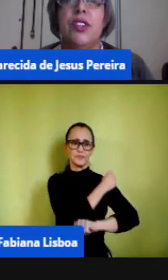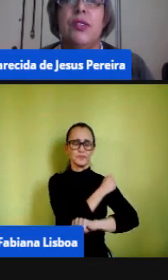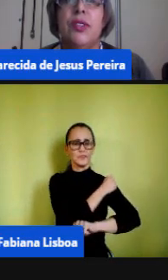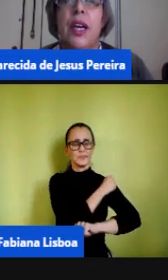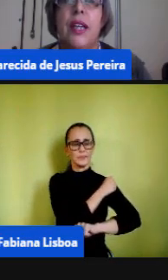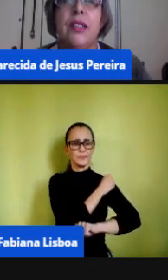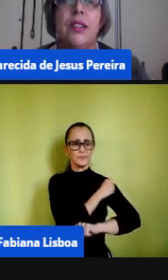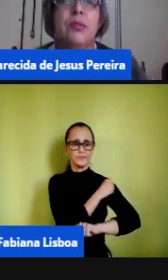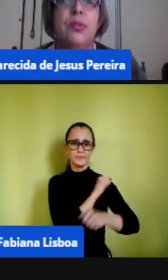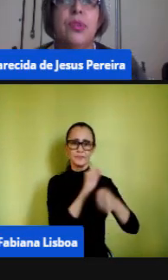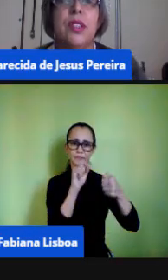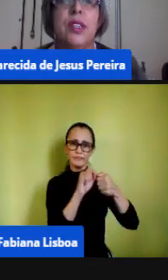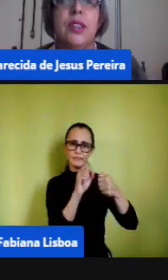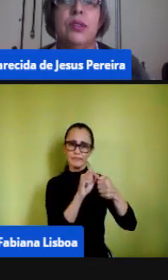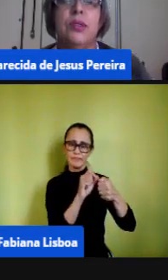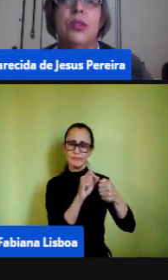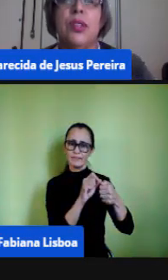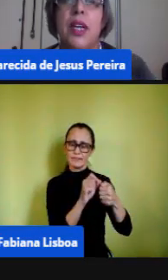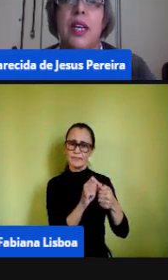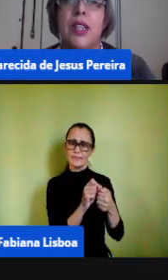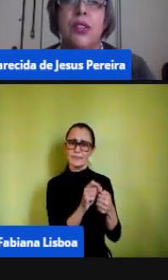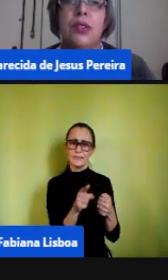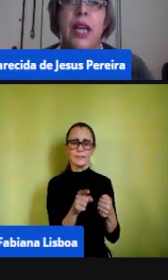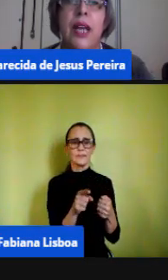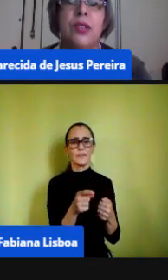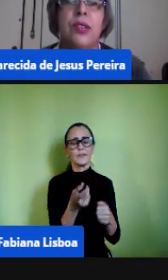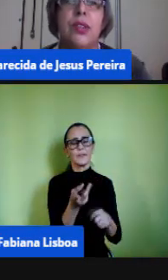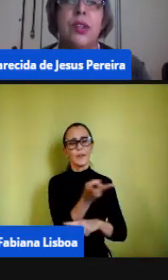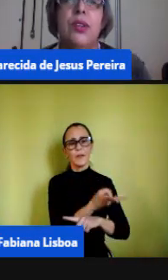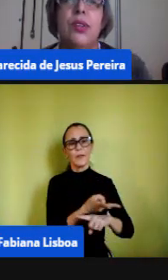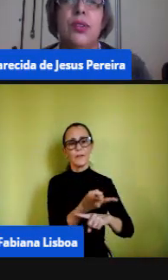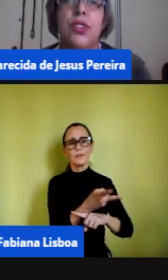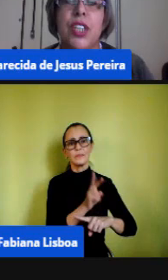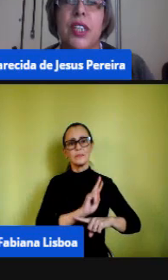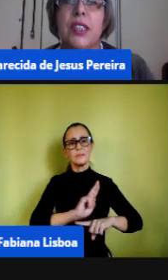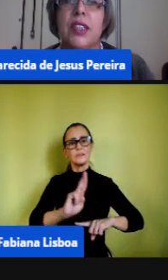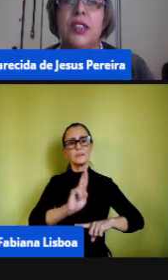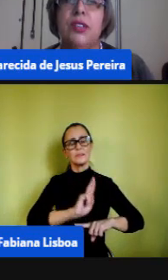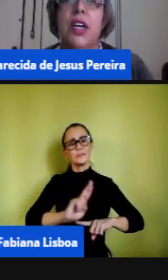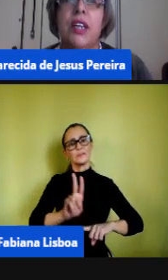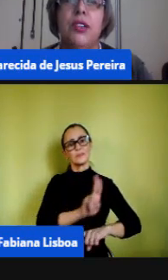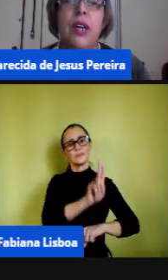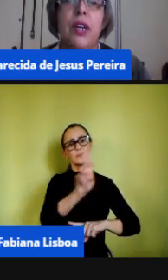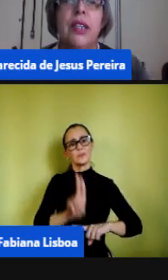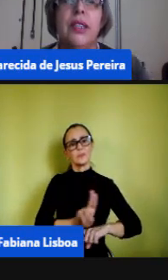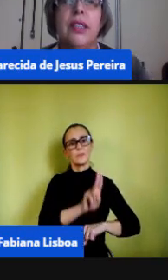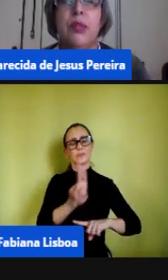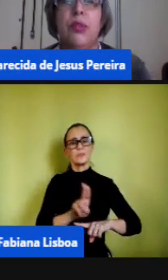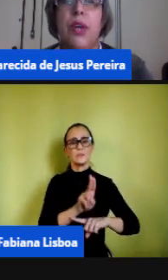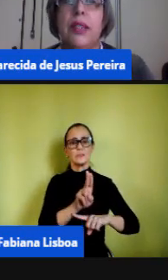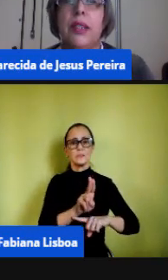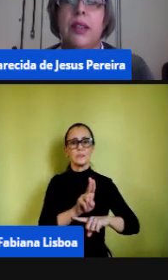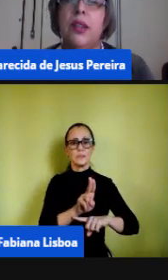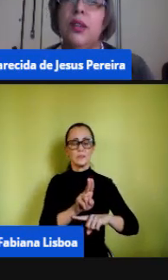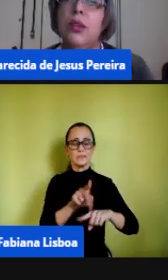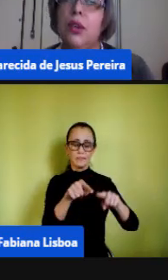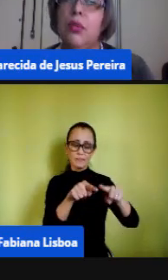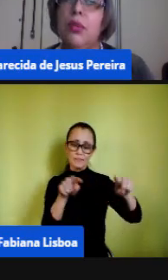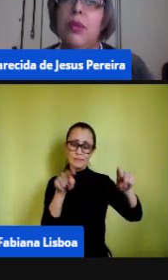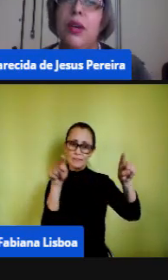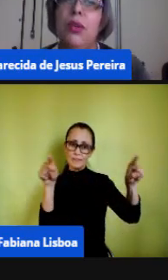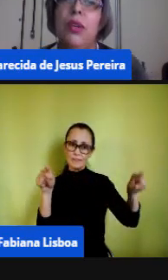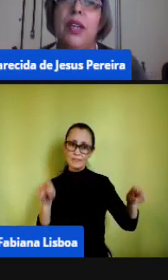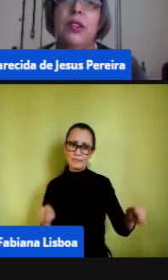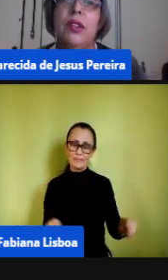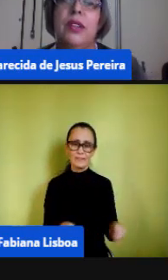as atividades buscando os resultados utilizando a toalha da tabuada como